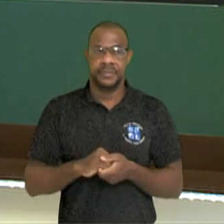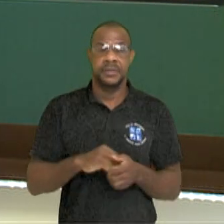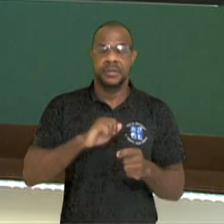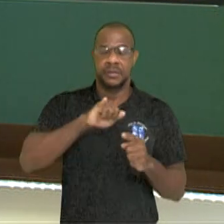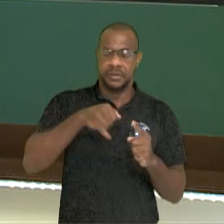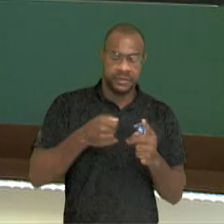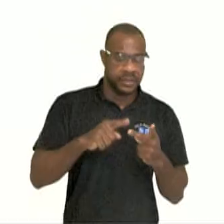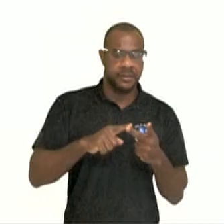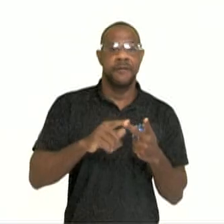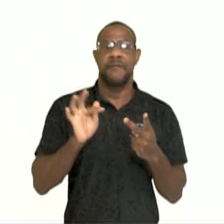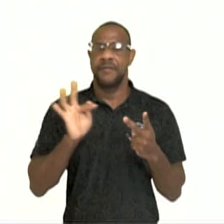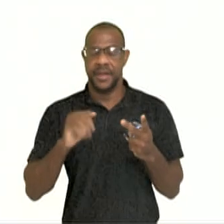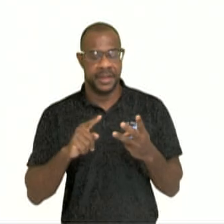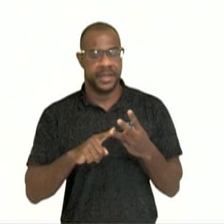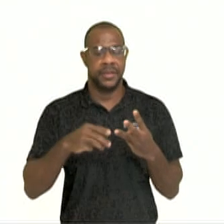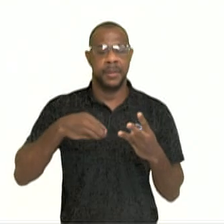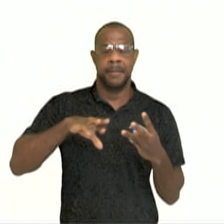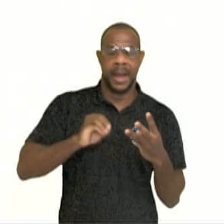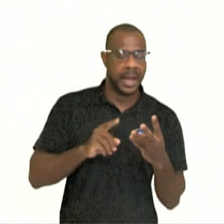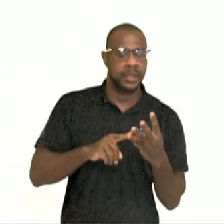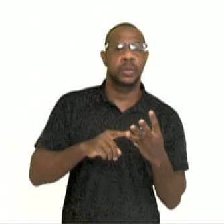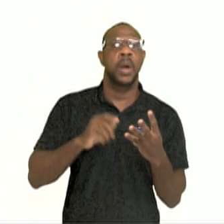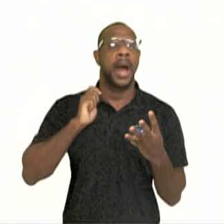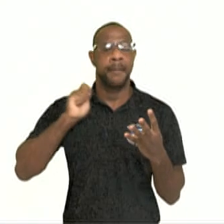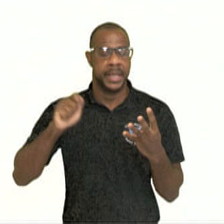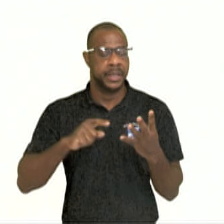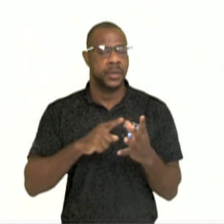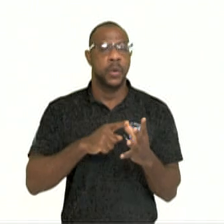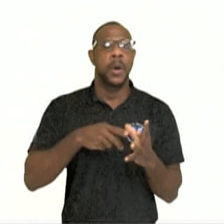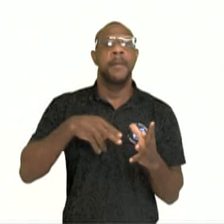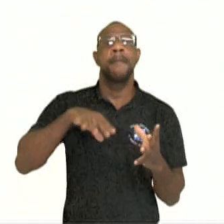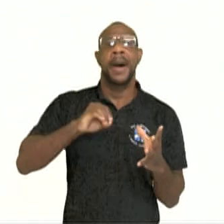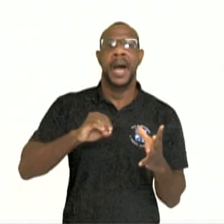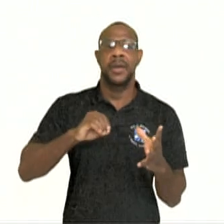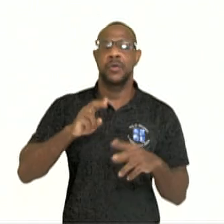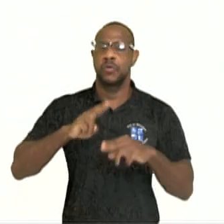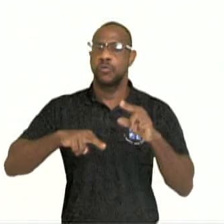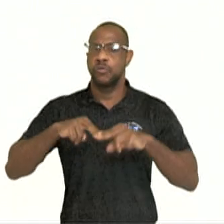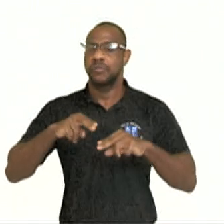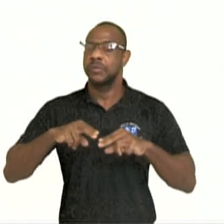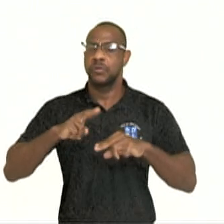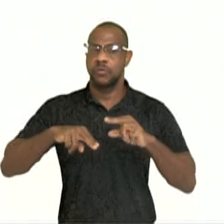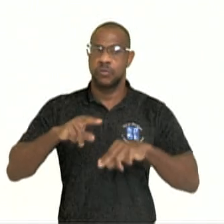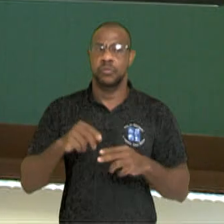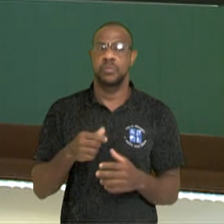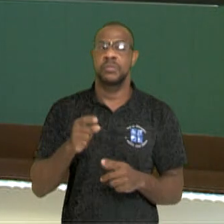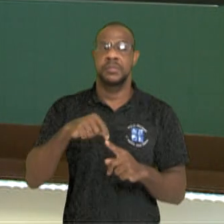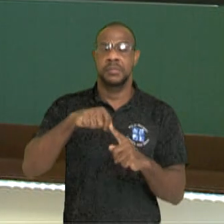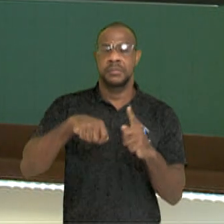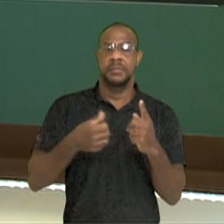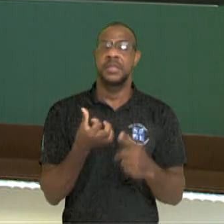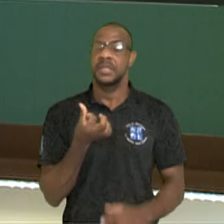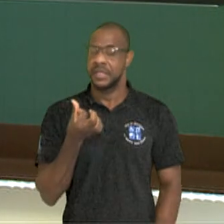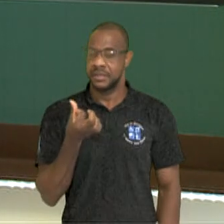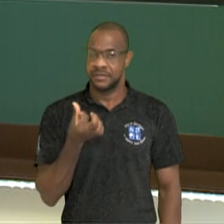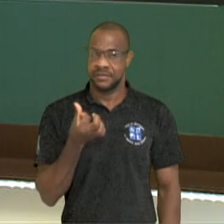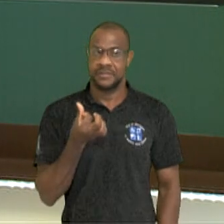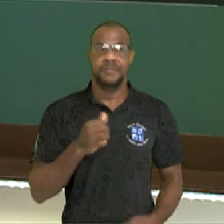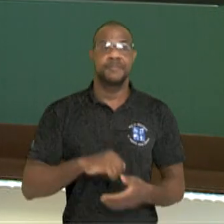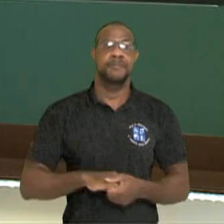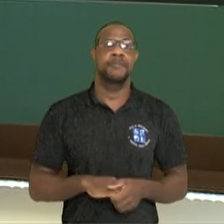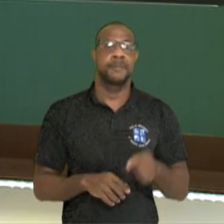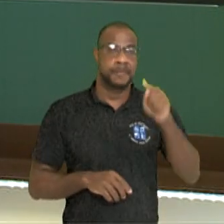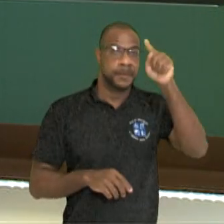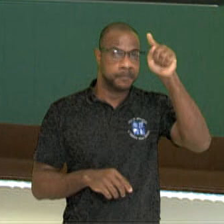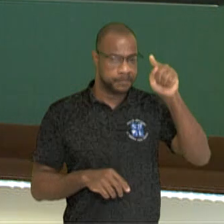Janeiro, fevereiro, março, abril, maio e junho, os 6 primeiros meses do ano. E aqui, hein, ó,